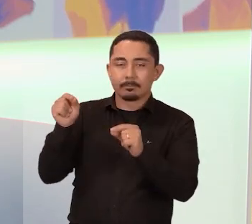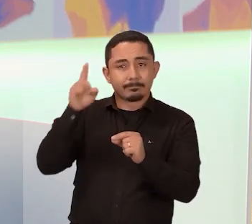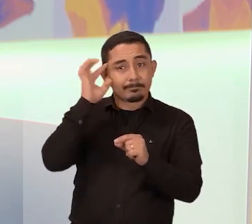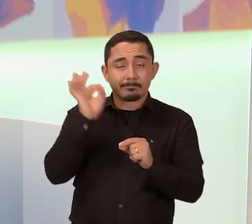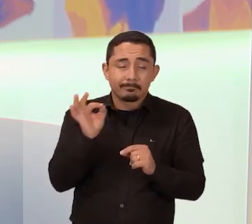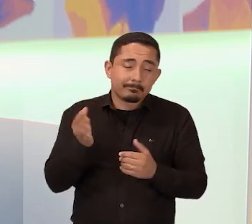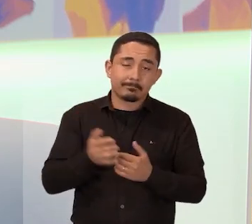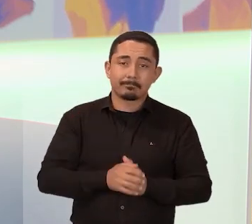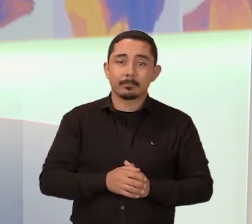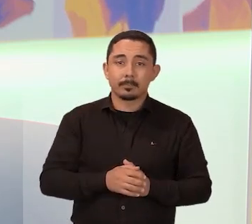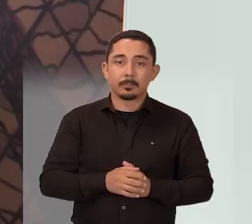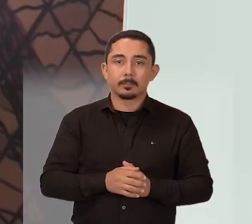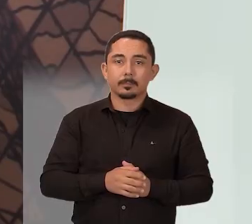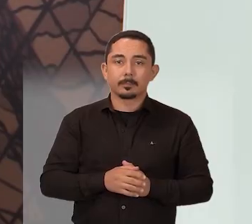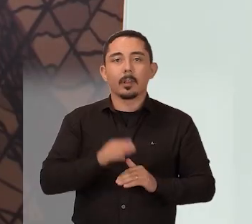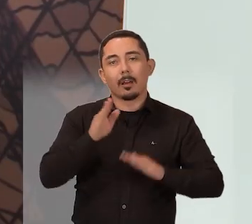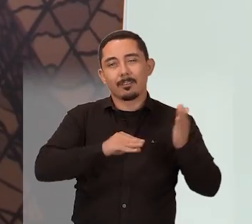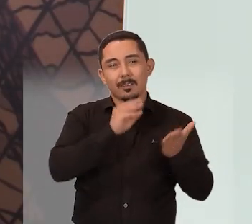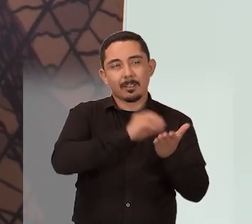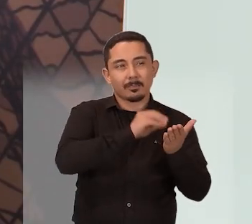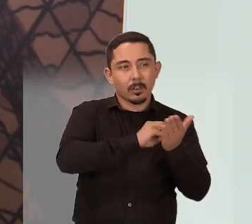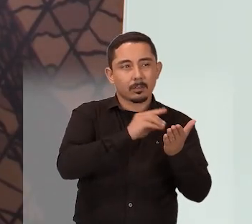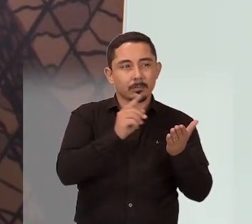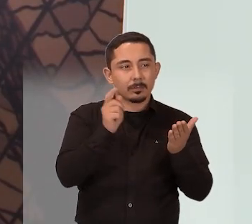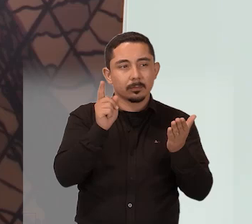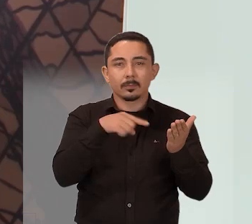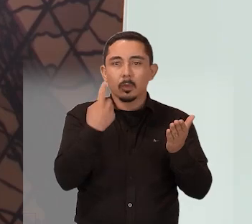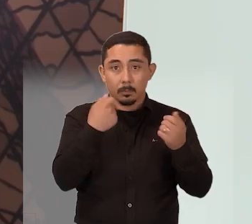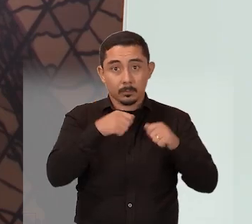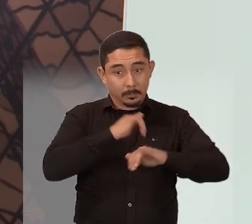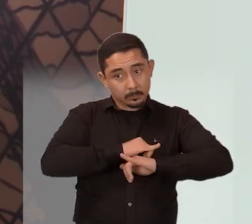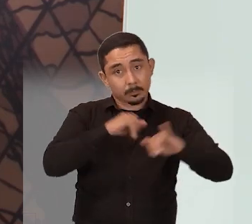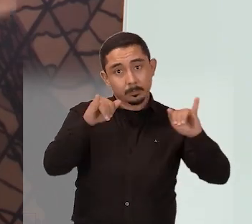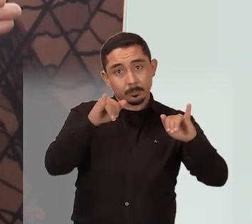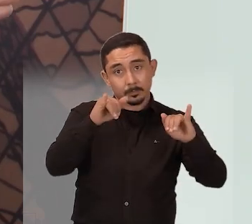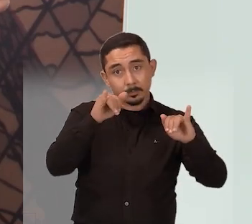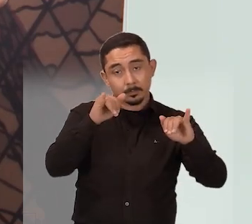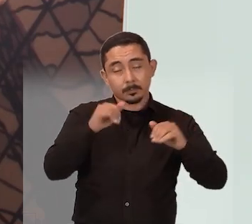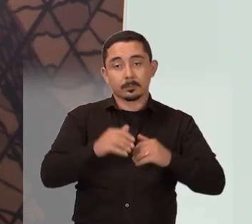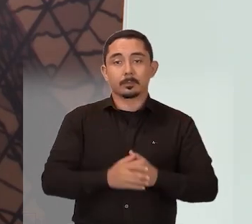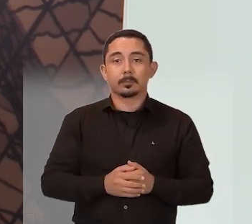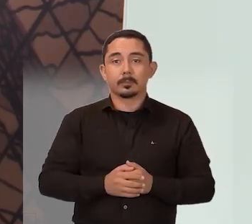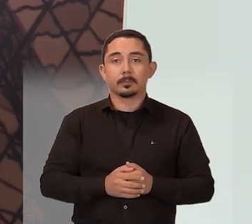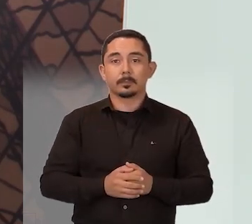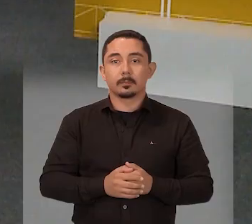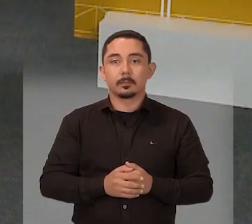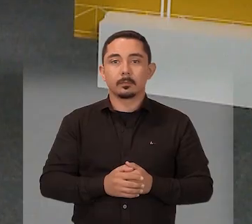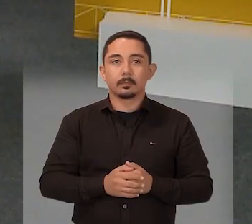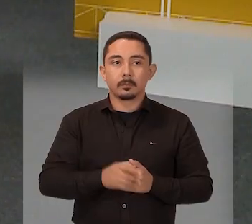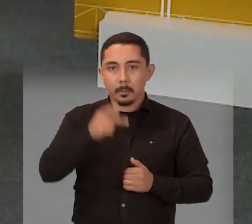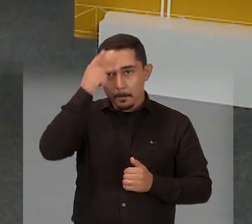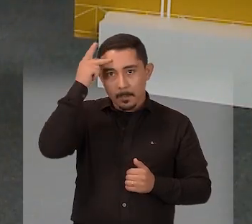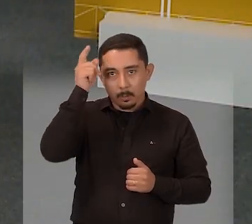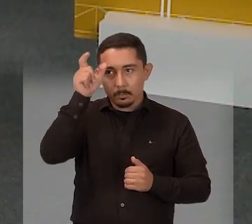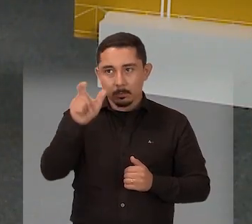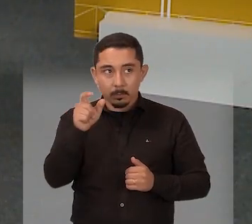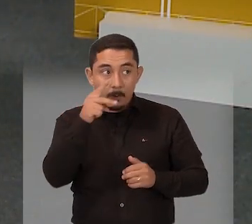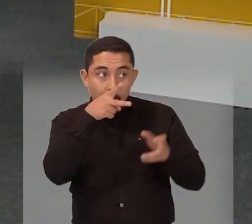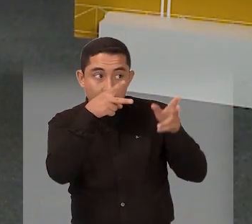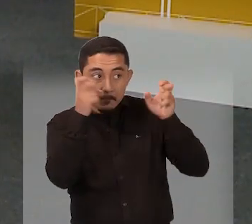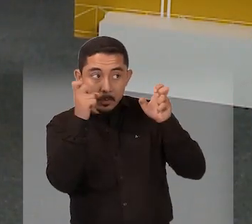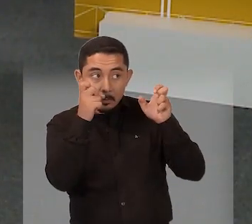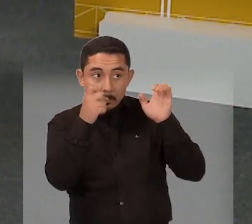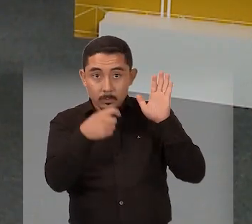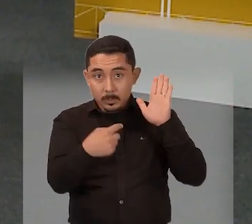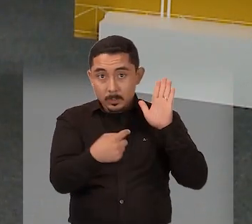que a outra está fazendo. Mesmo faltando esses dados, a gente não pode deixar de dar aquele alerta. Quem denuncia?